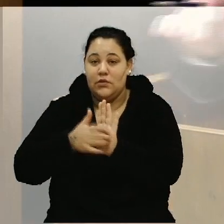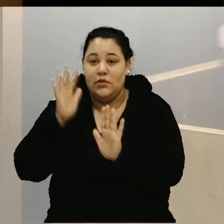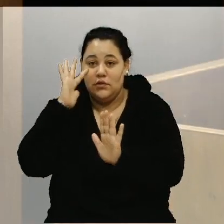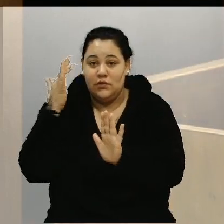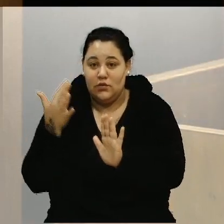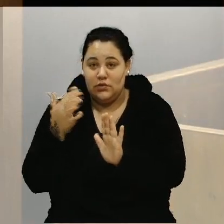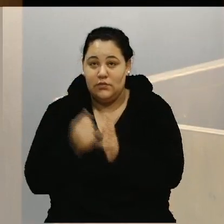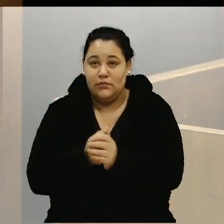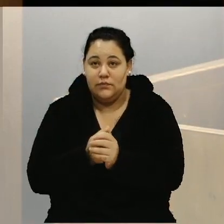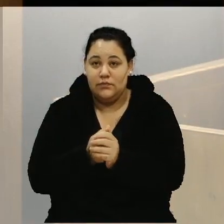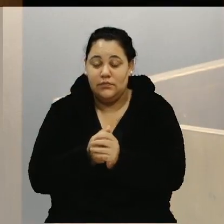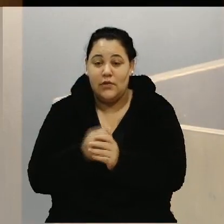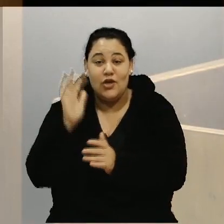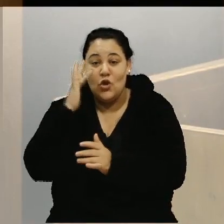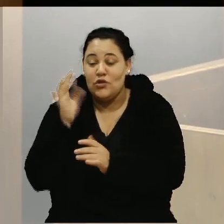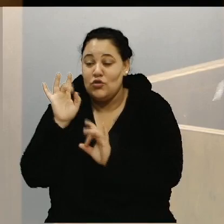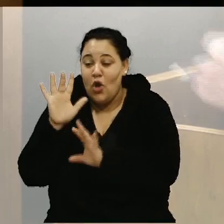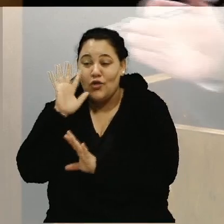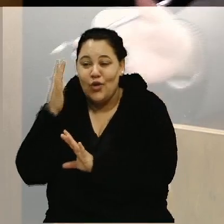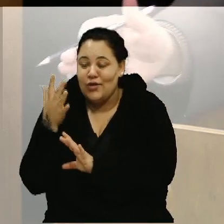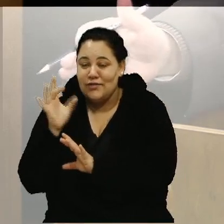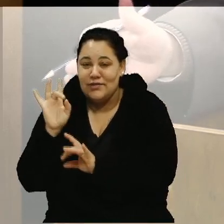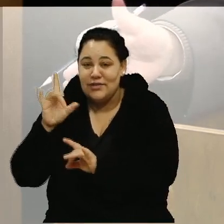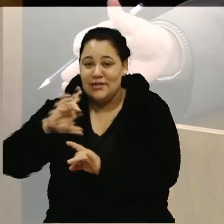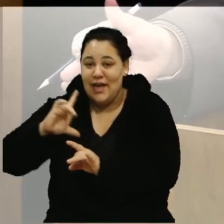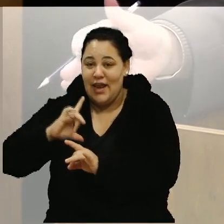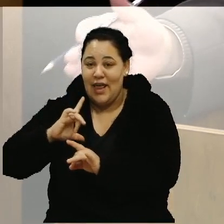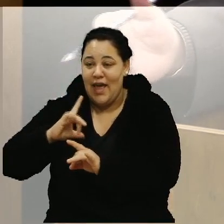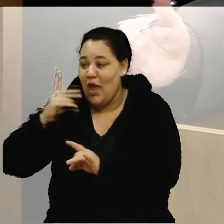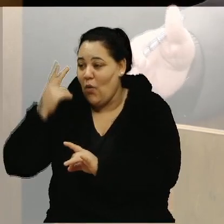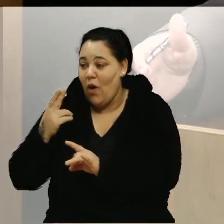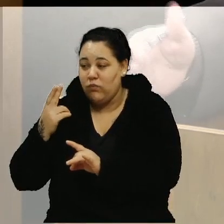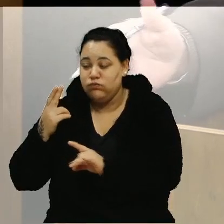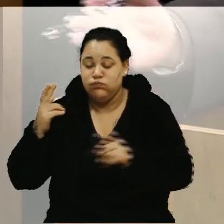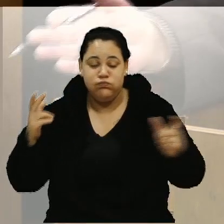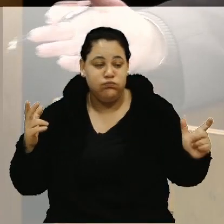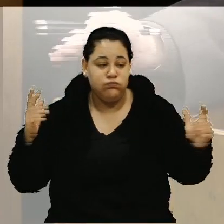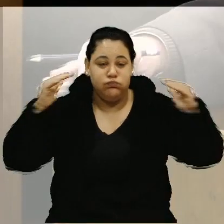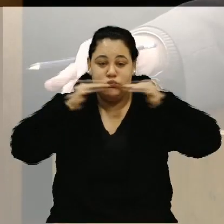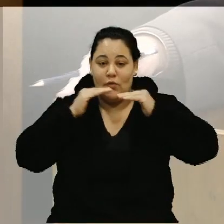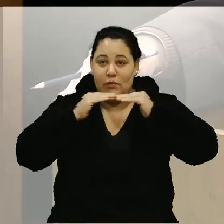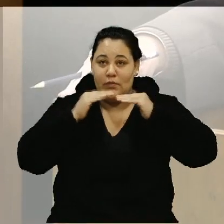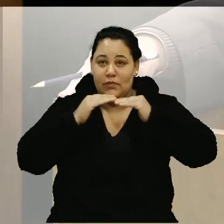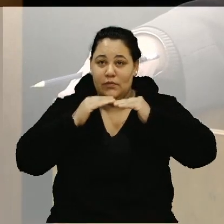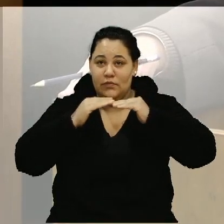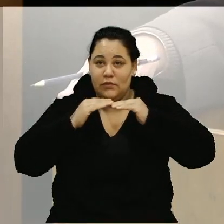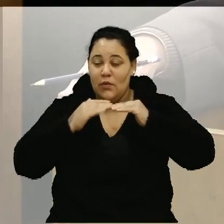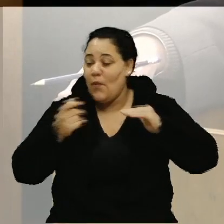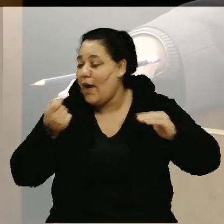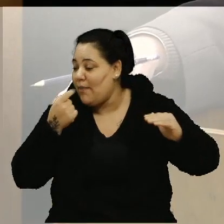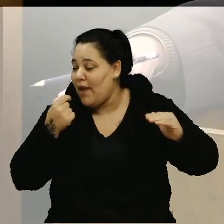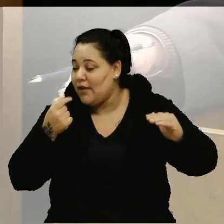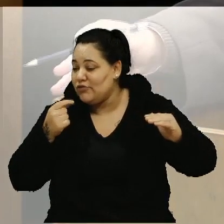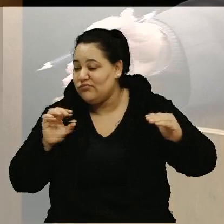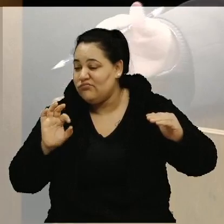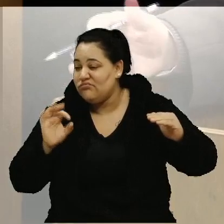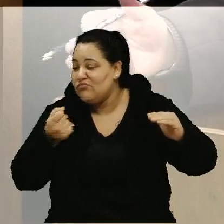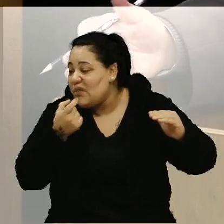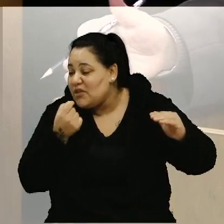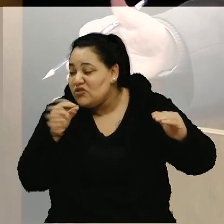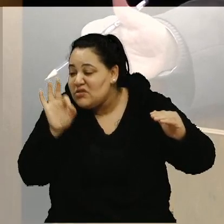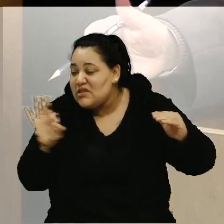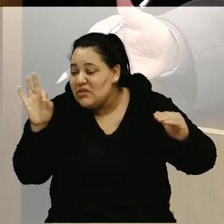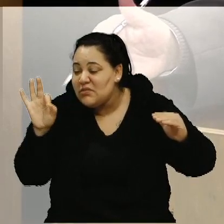Solução, ela só é solução quando ela é exatamente do tamanho do problema. Então, uma aspirina para um câncer não é solução. E nem todos